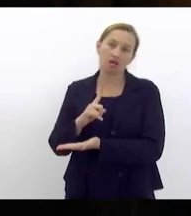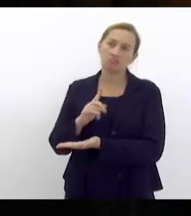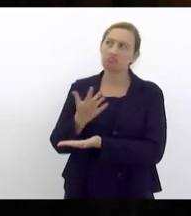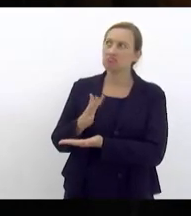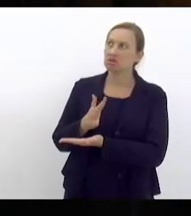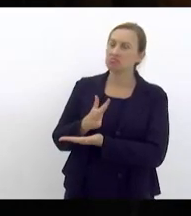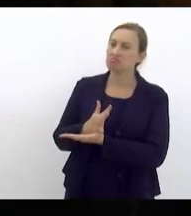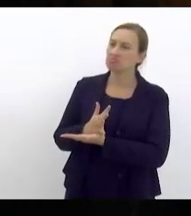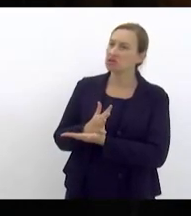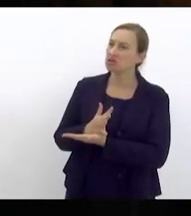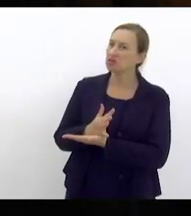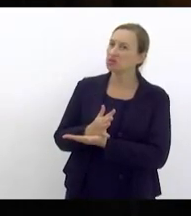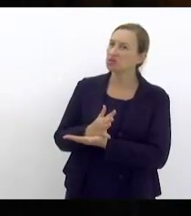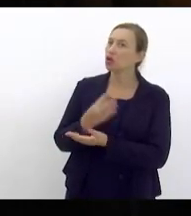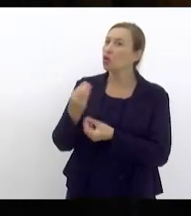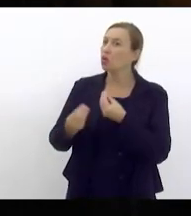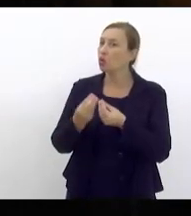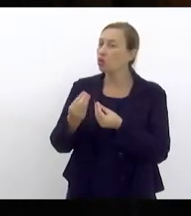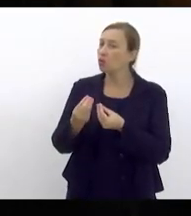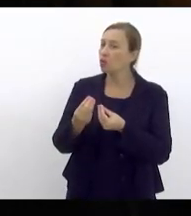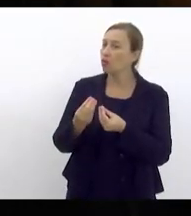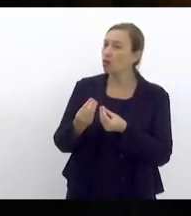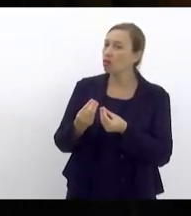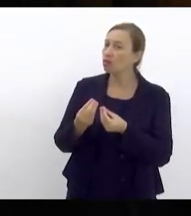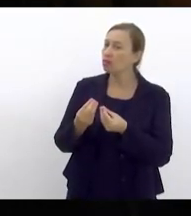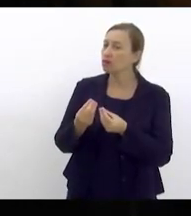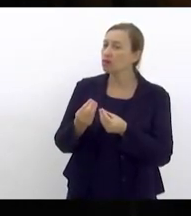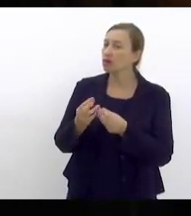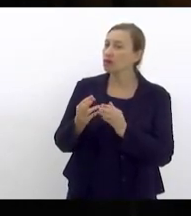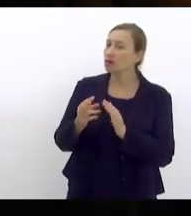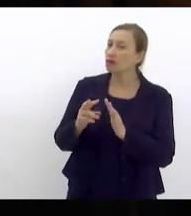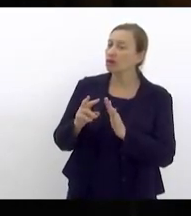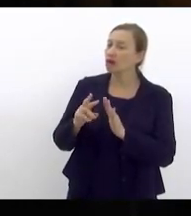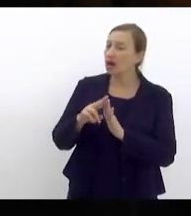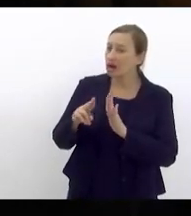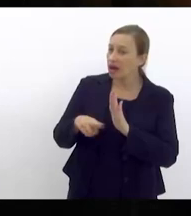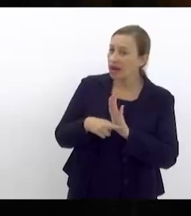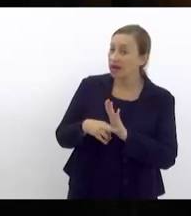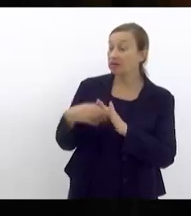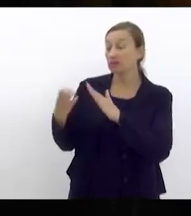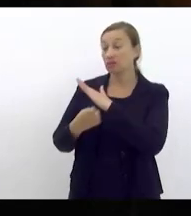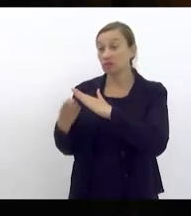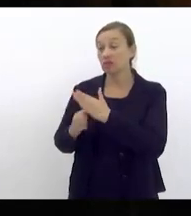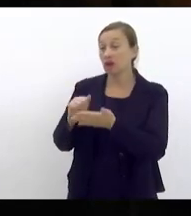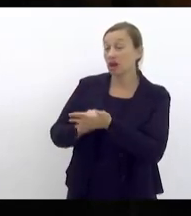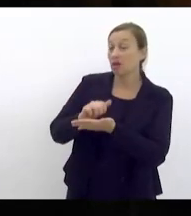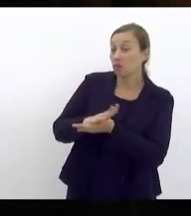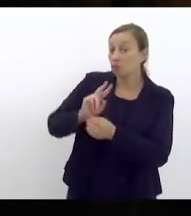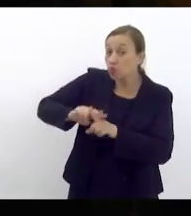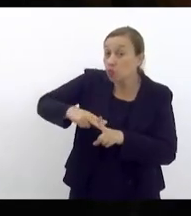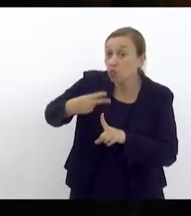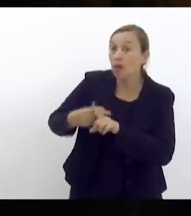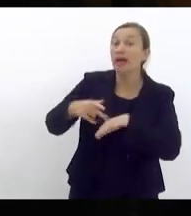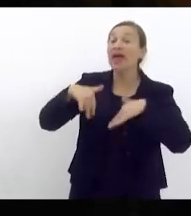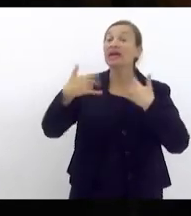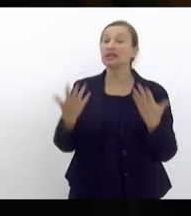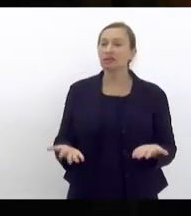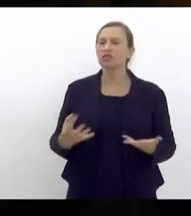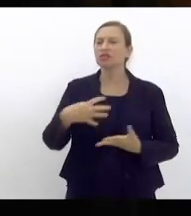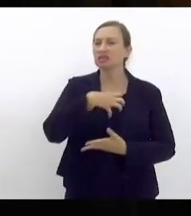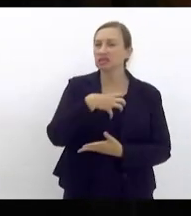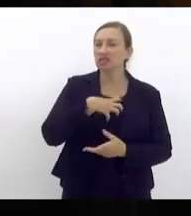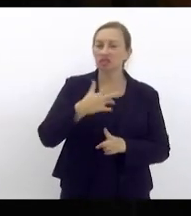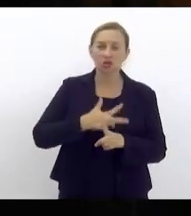aí E conforme a reincidência dessa mesma empresa essa multa dobra Então nesse sentido é